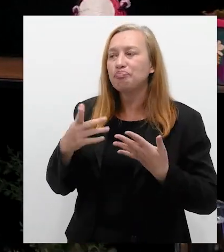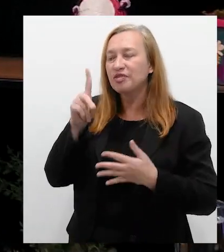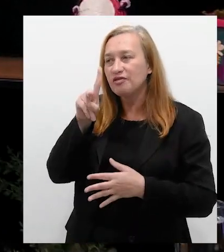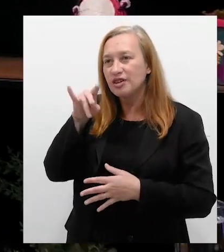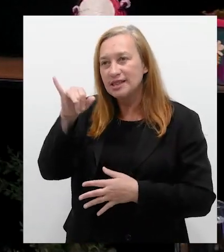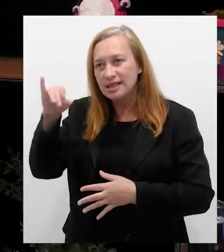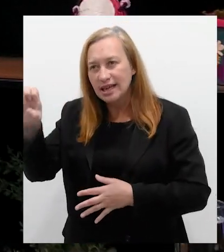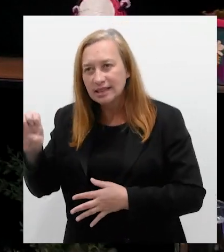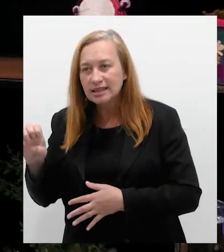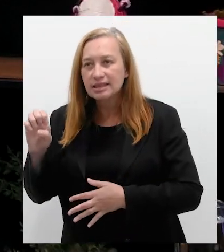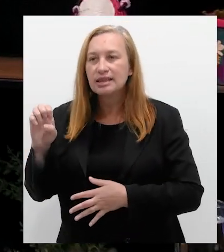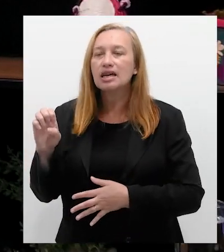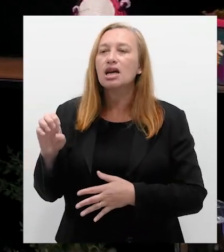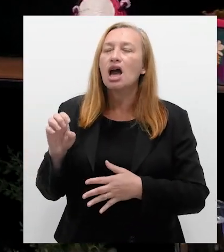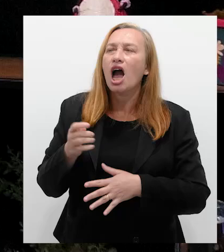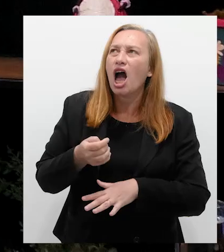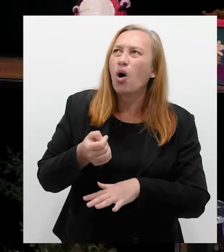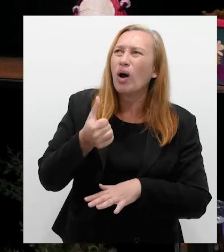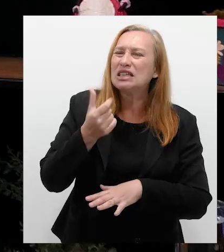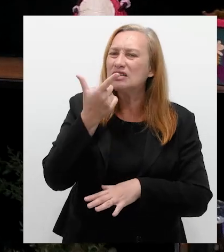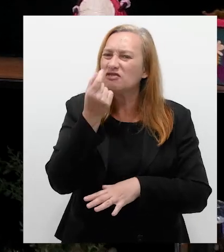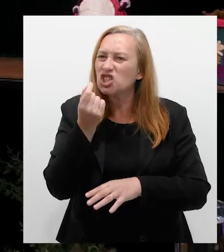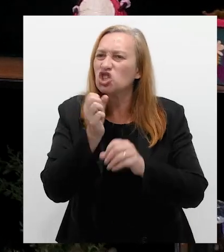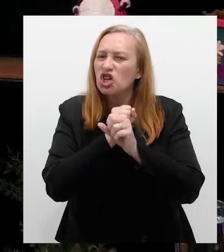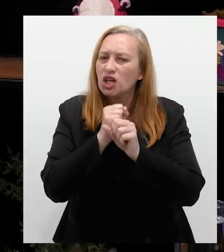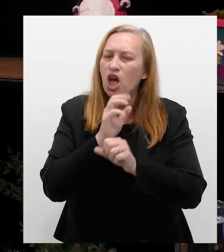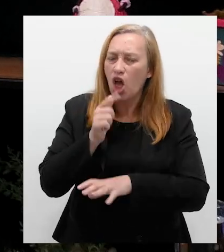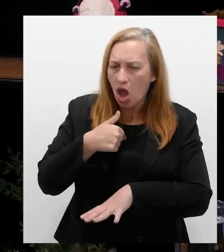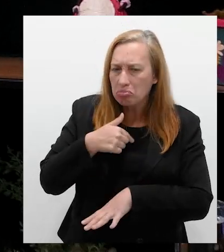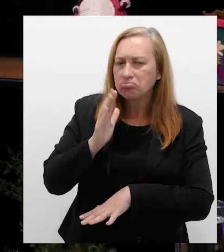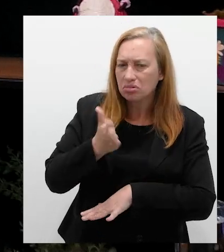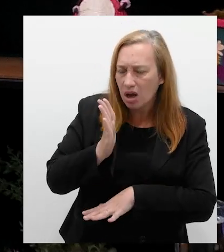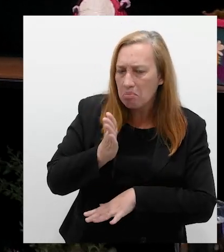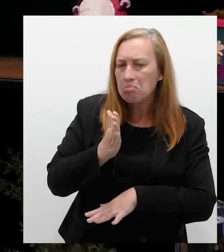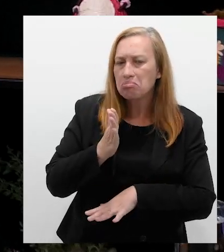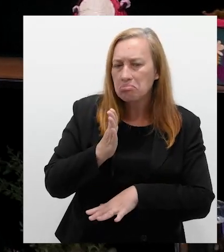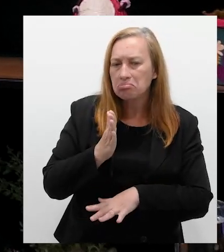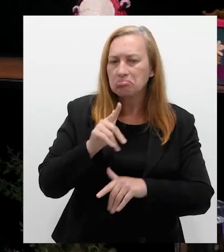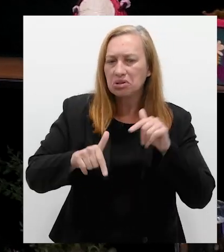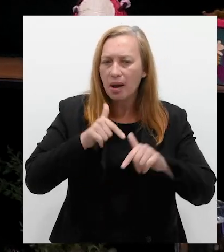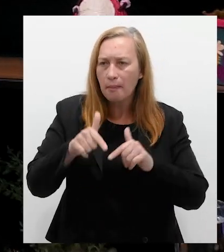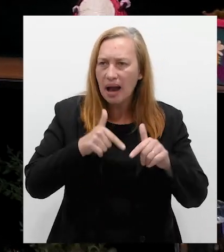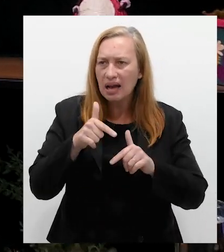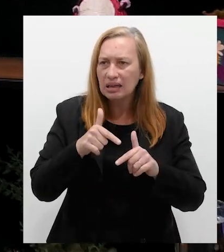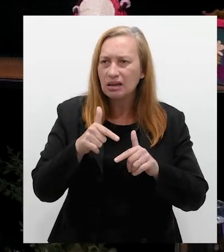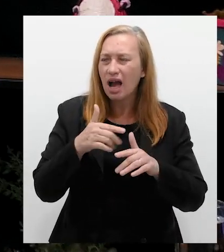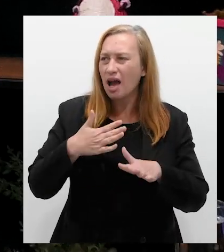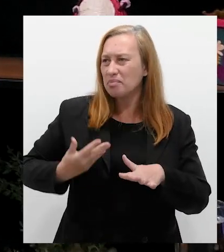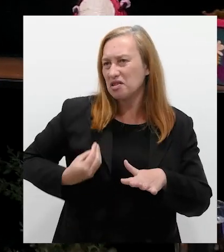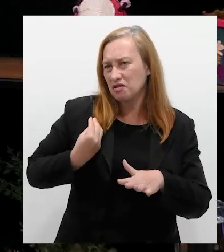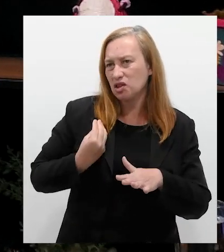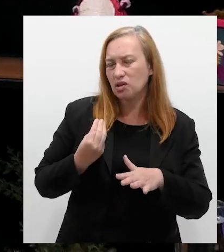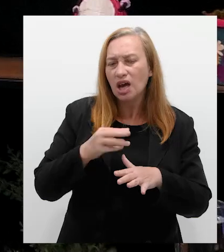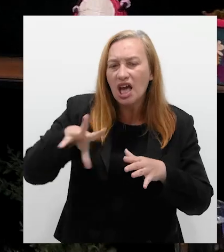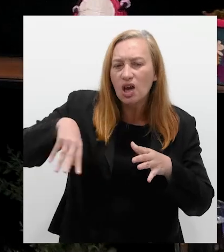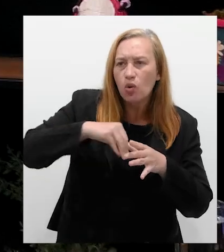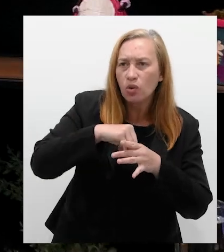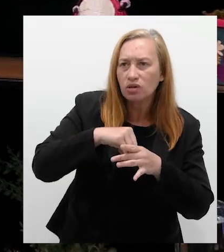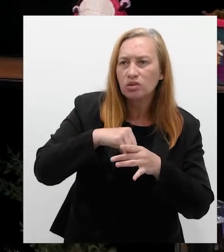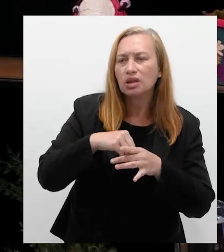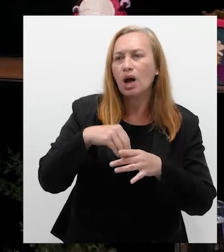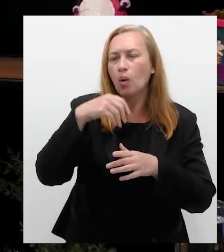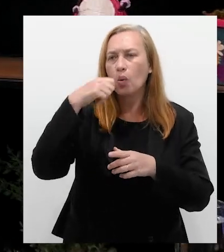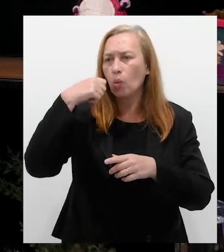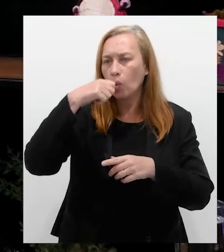gente há quase 20 anos, né, eu já trabalho na parte social da odontologia. Basicamente, a minha vida toda é dentro da odontologia